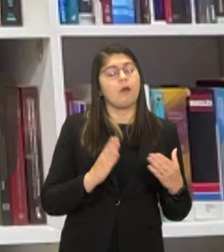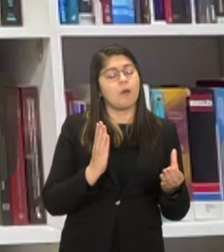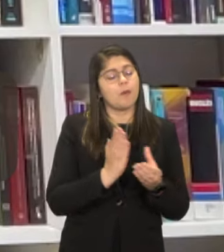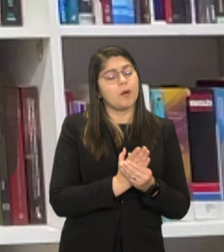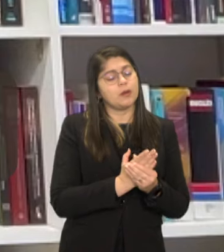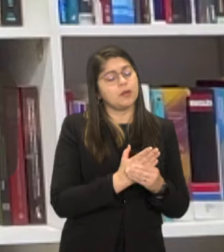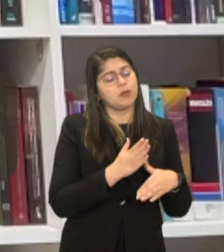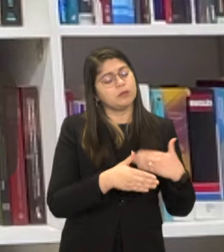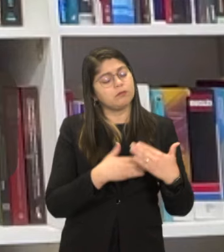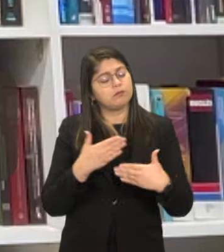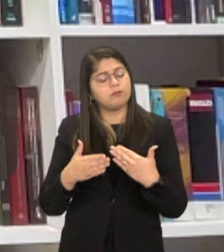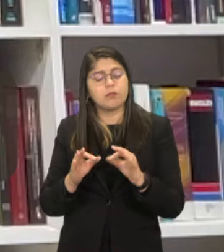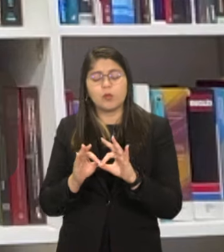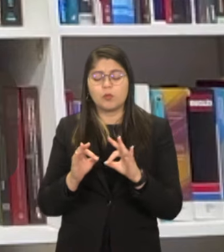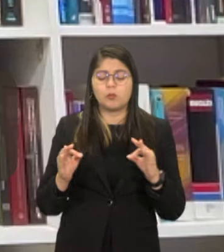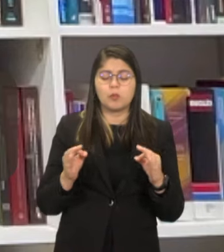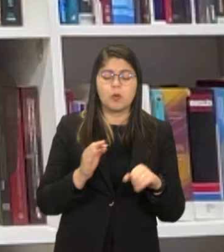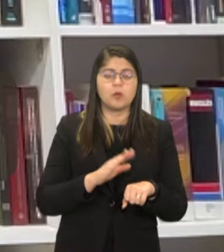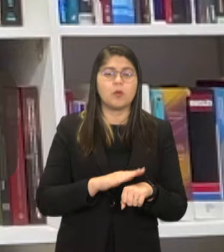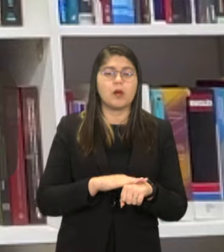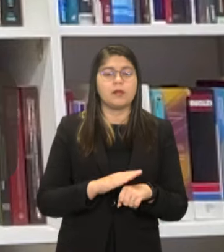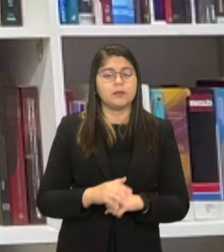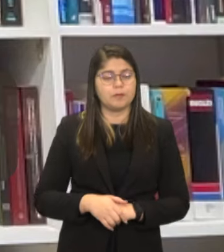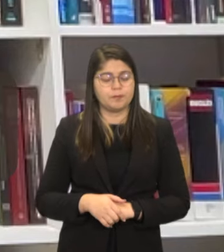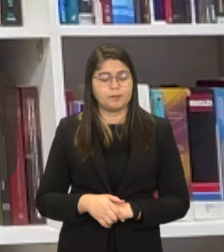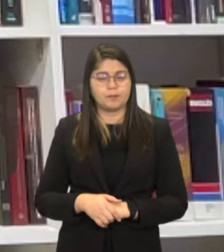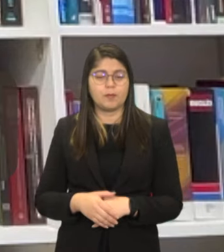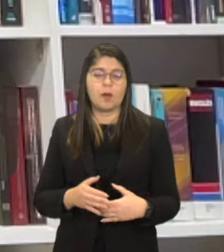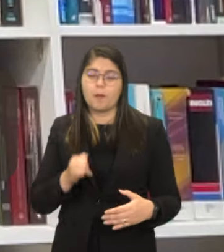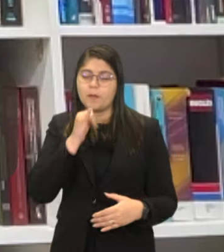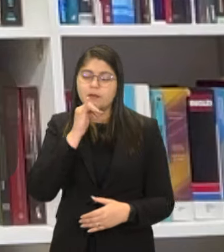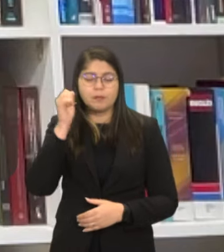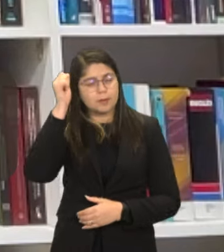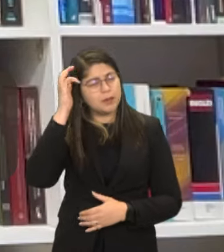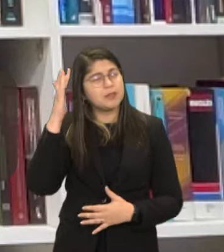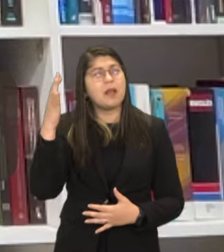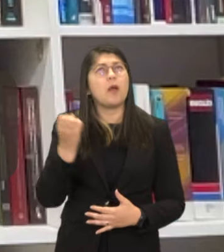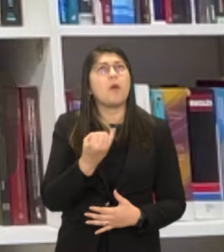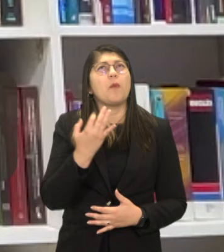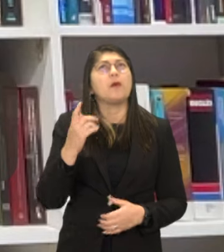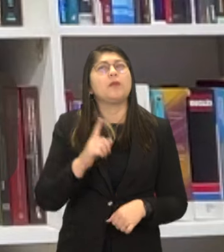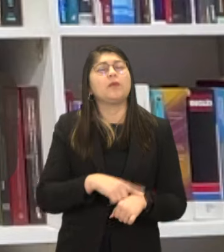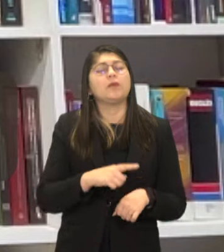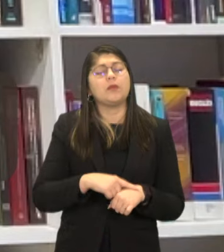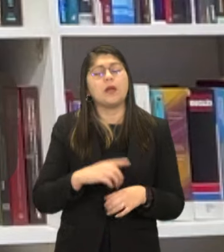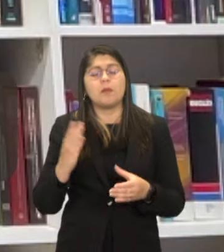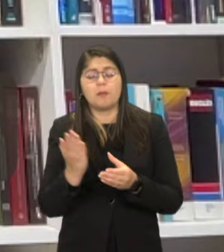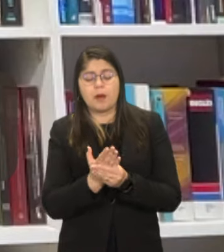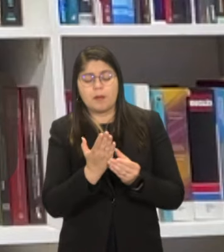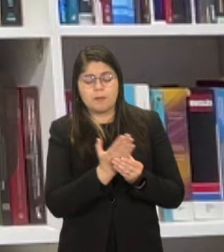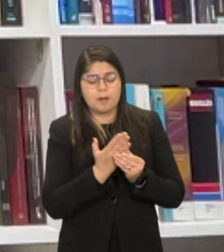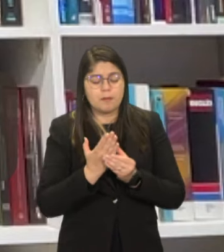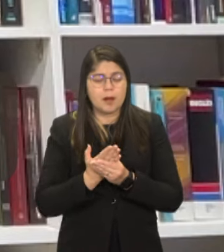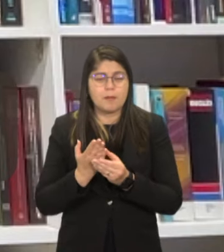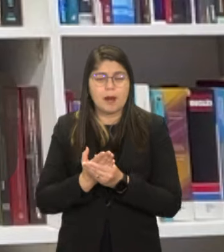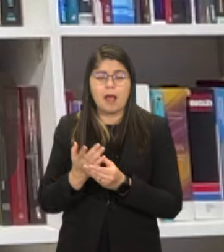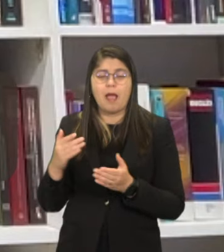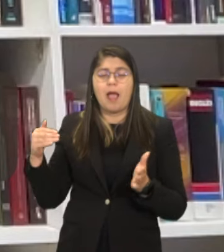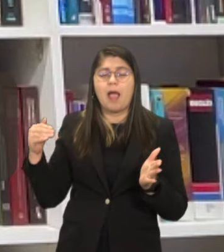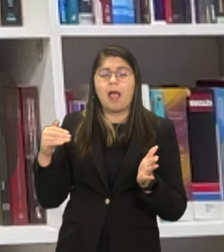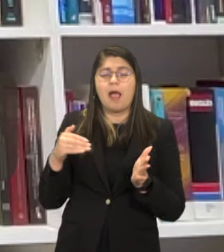processos. É de se imaginar quanto tempo levariam essas ações para que se chegasse ao desate